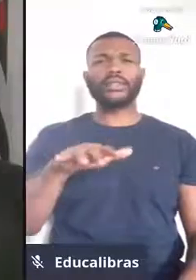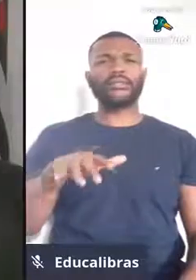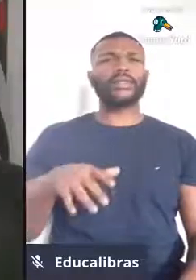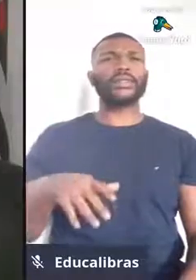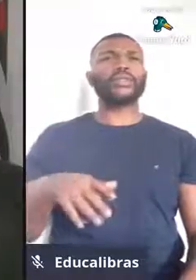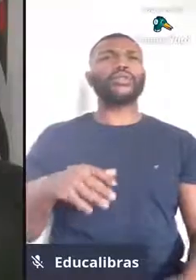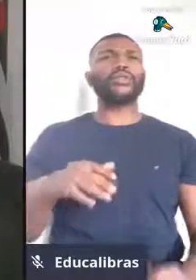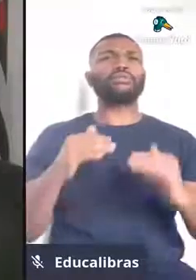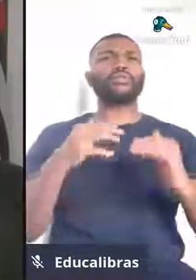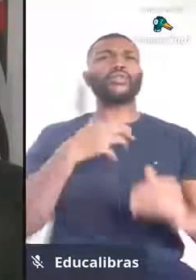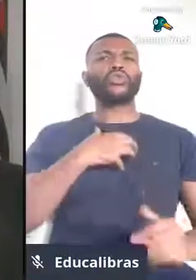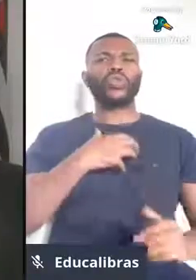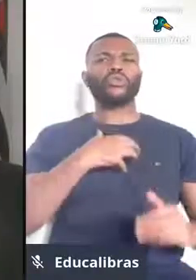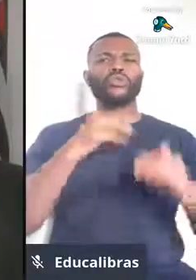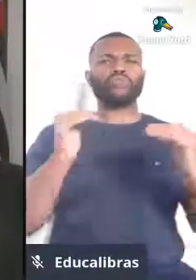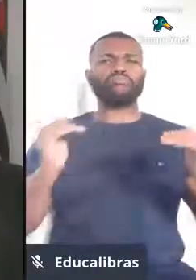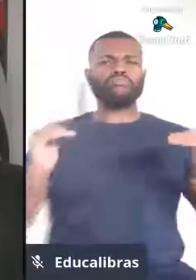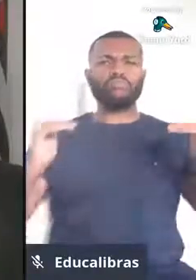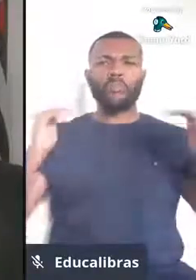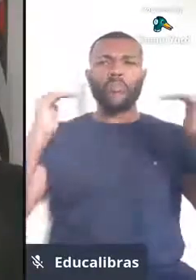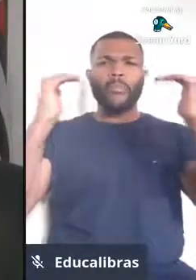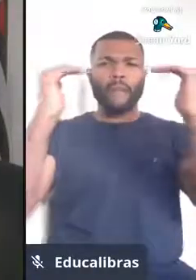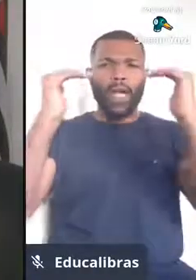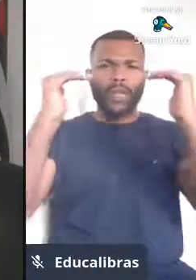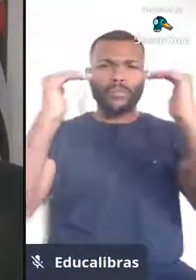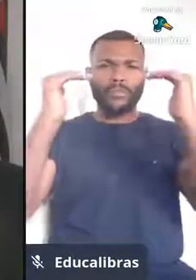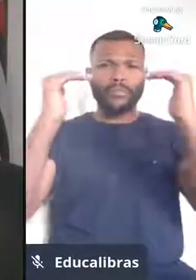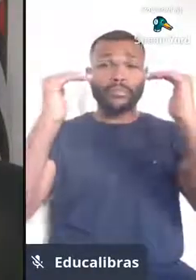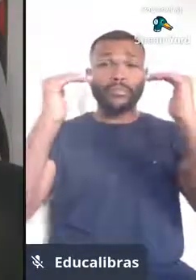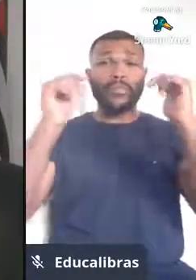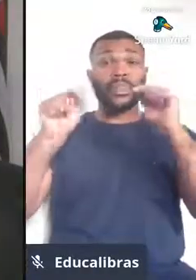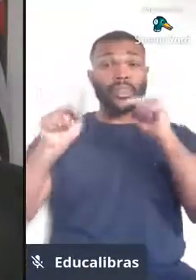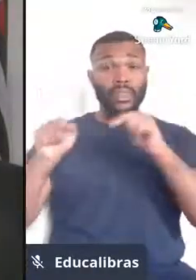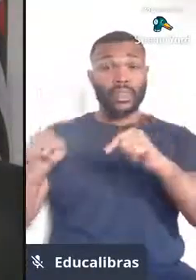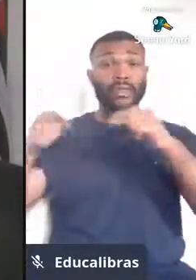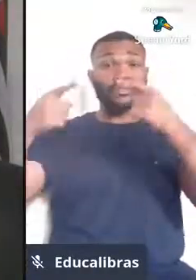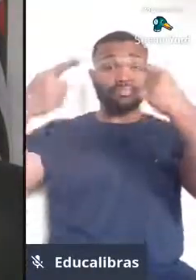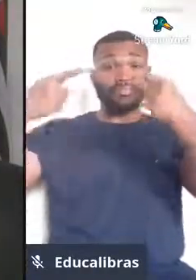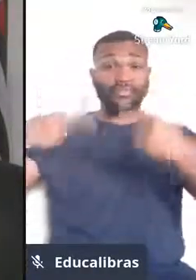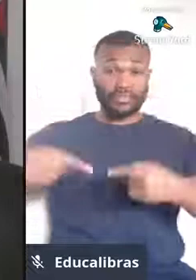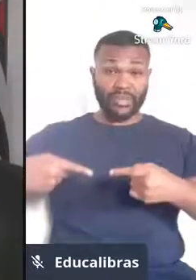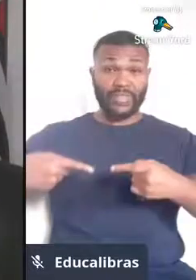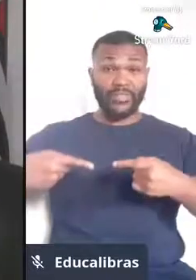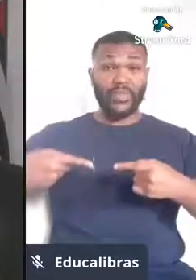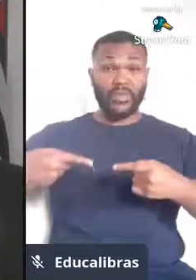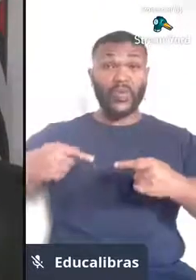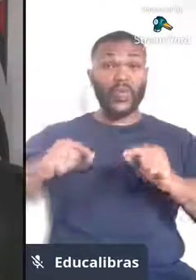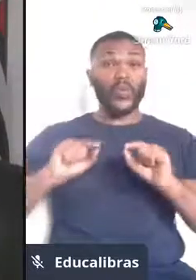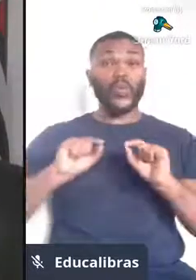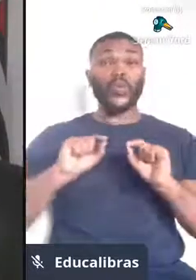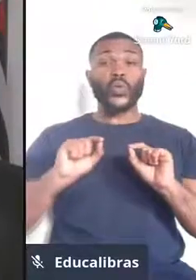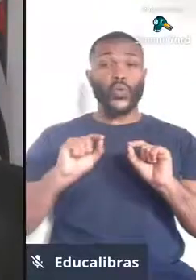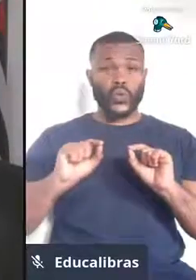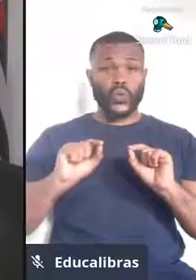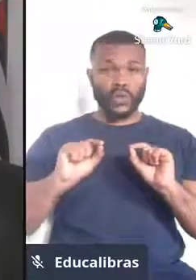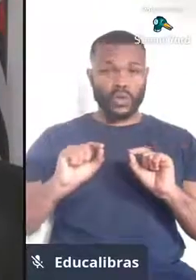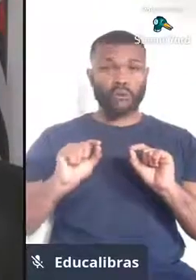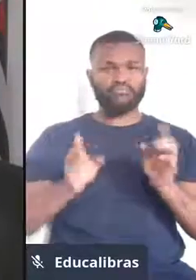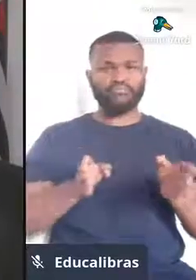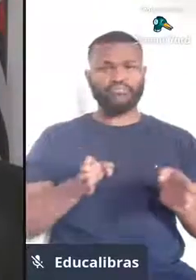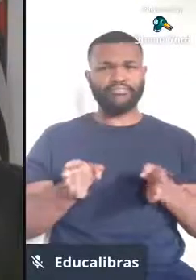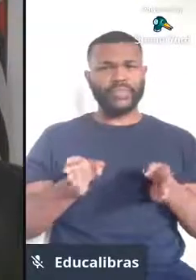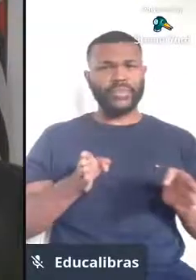patamar. E eu acho que esse é o grande desafio, fazer com que a